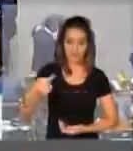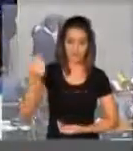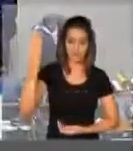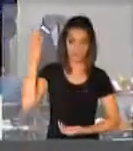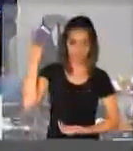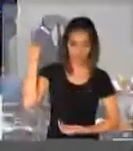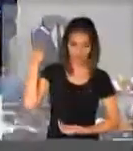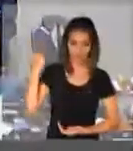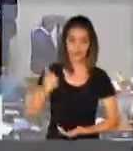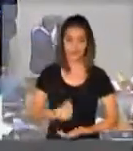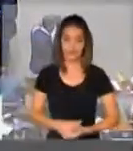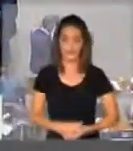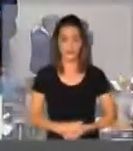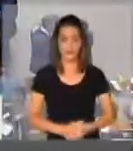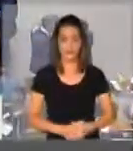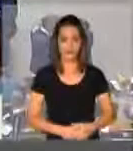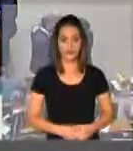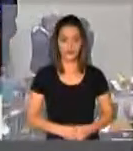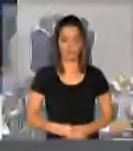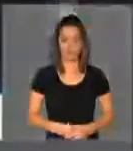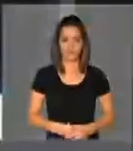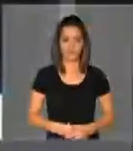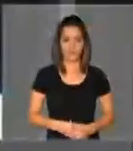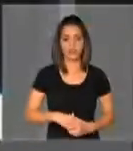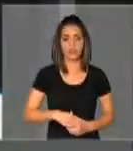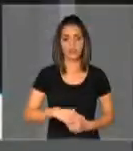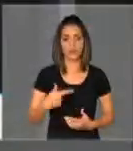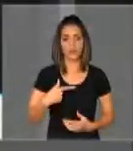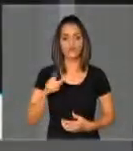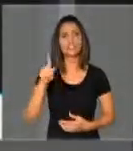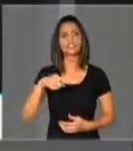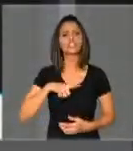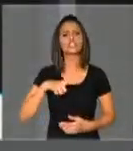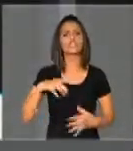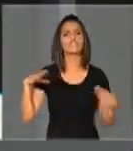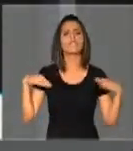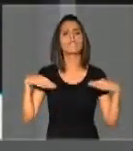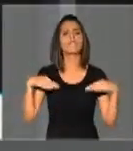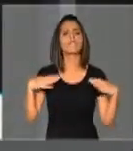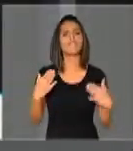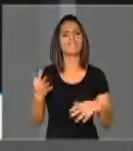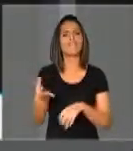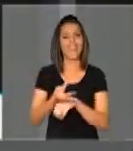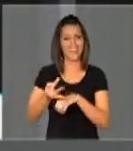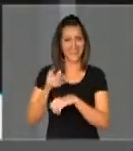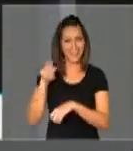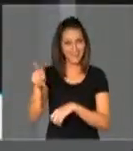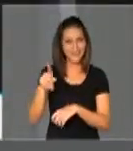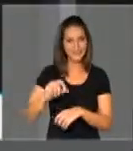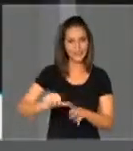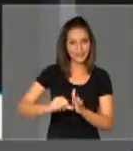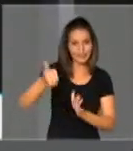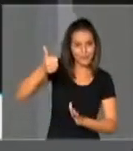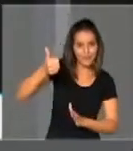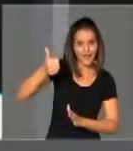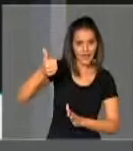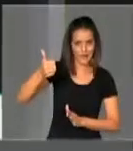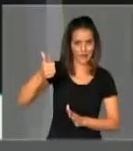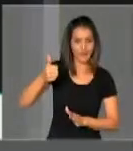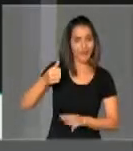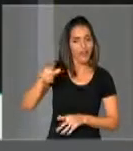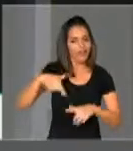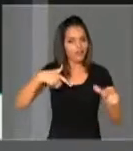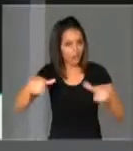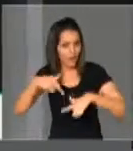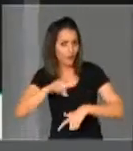eu caminhei, aproveitando o feriado do dia 1º, do dia do trabalho, visitei